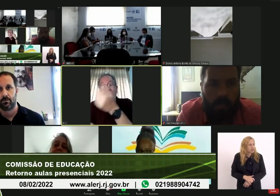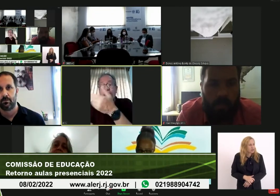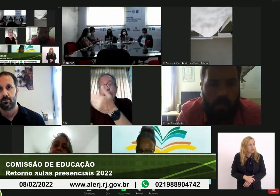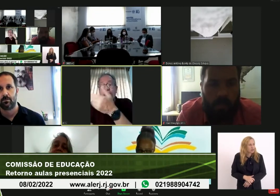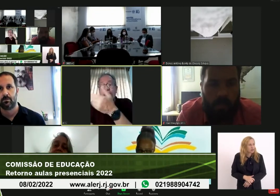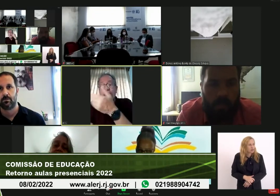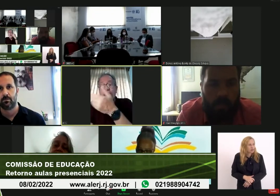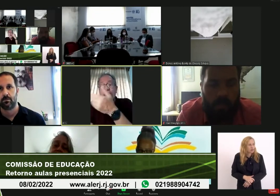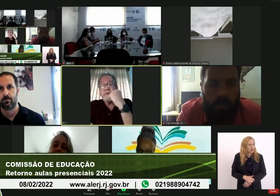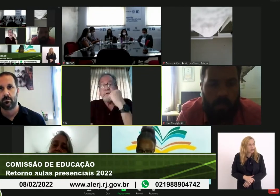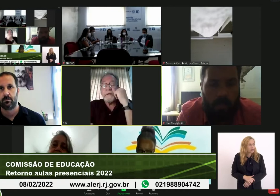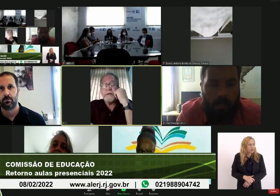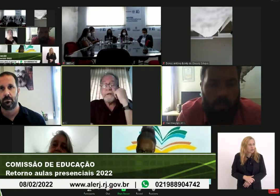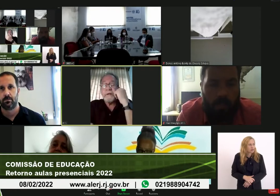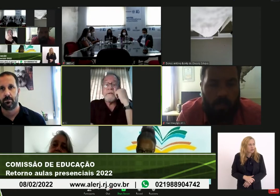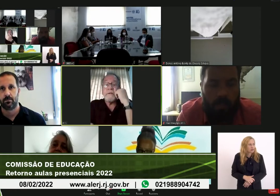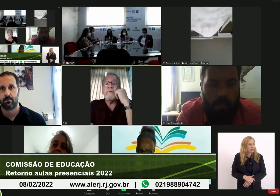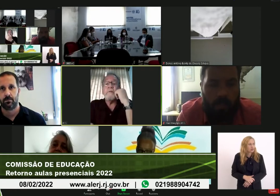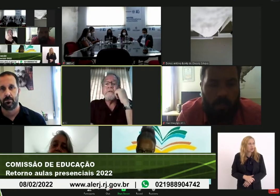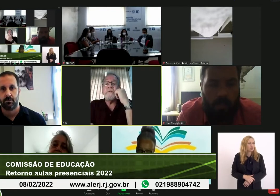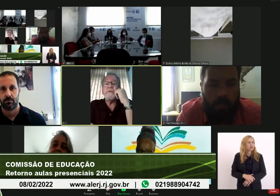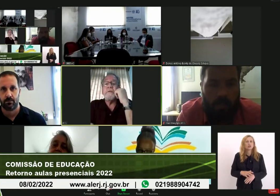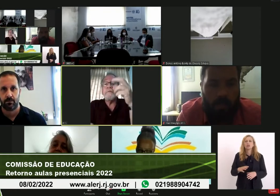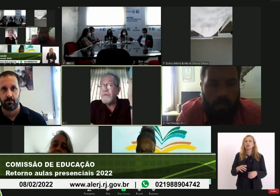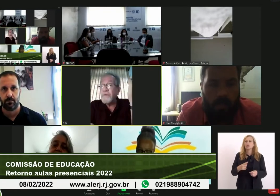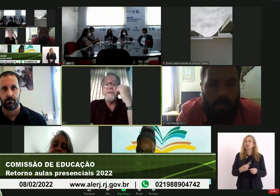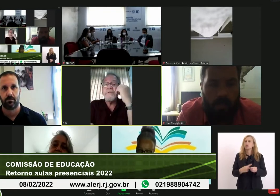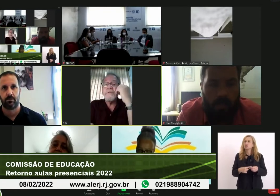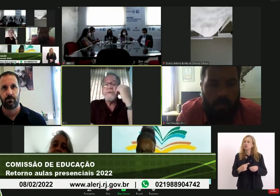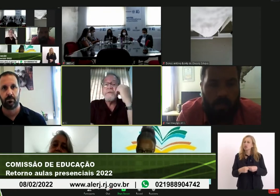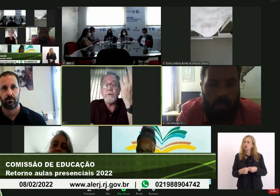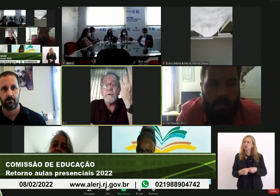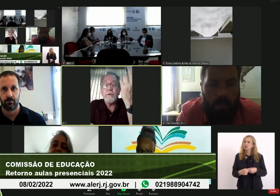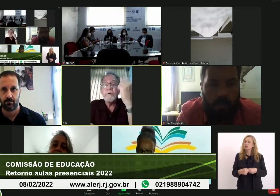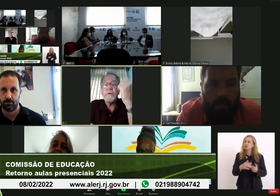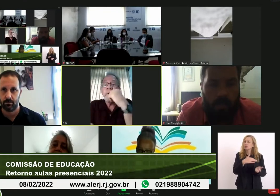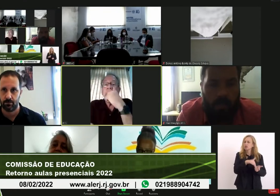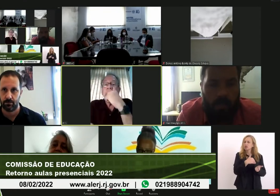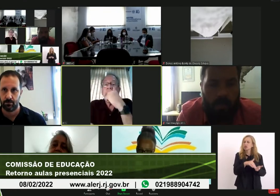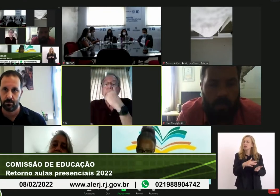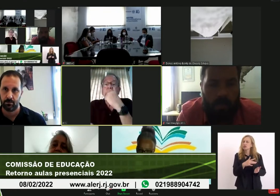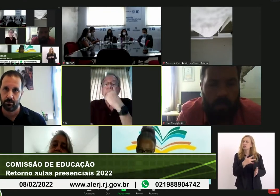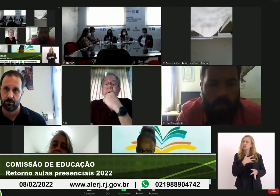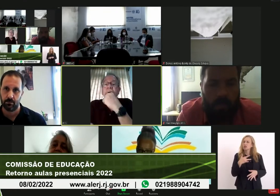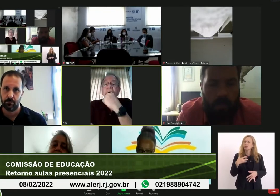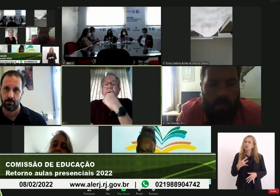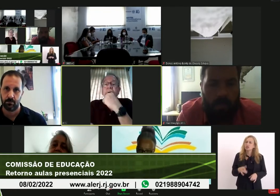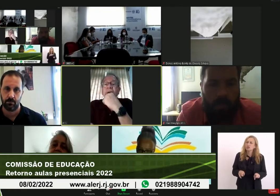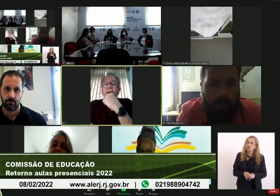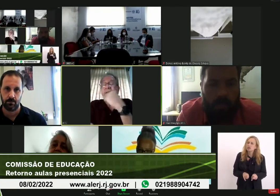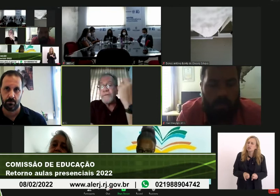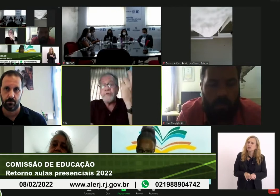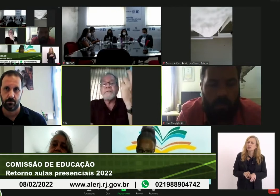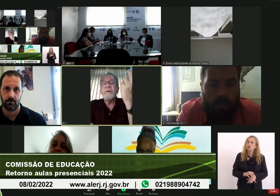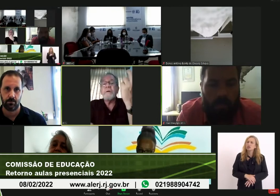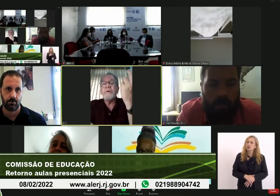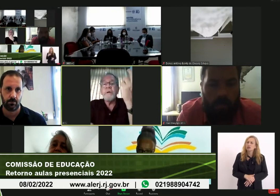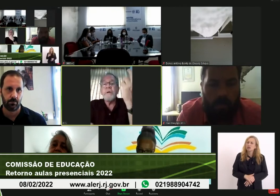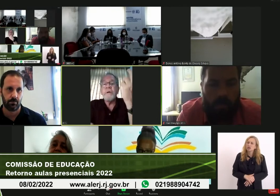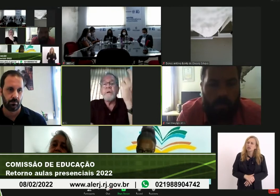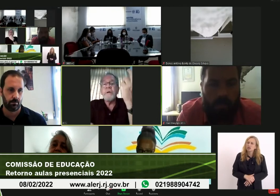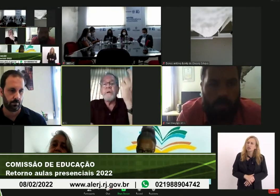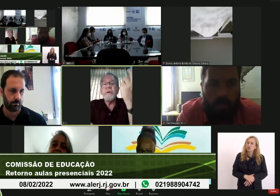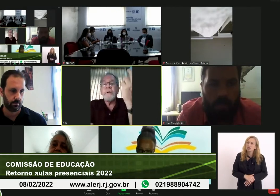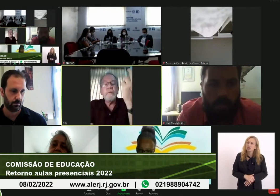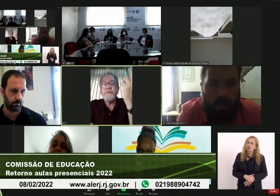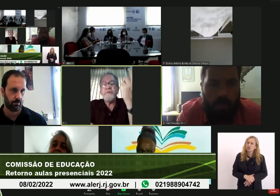acompanhado pela subsecretária de Saúde, em que foi feito o das escolas, protocolos. E essa discussão